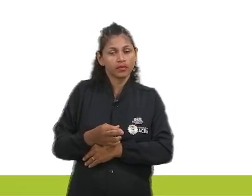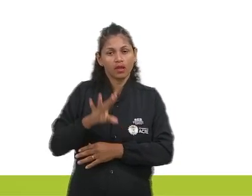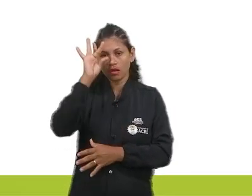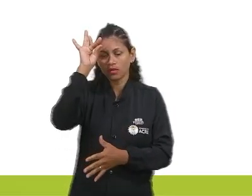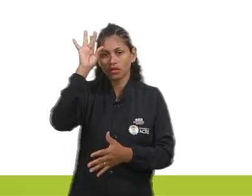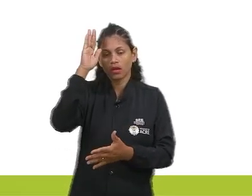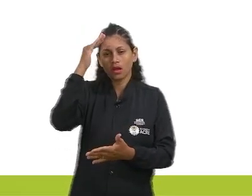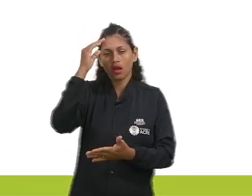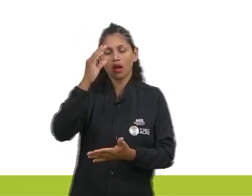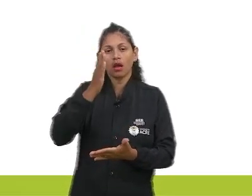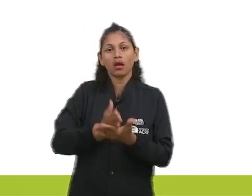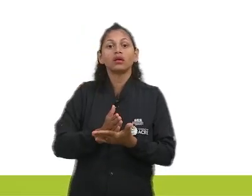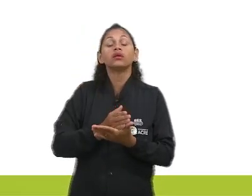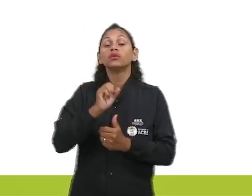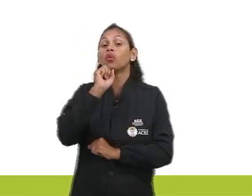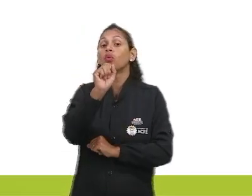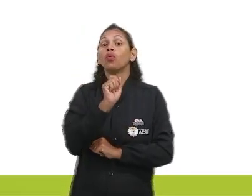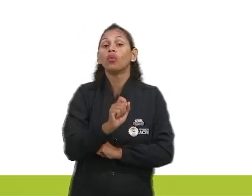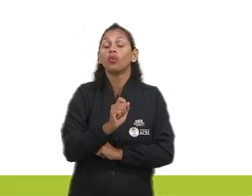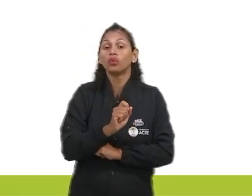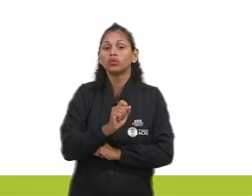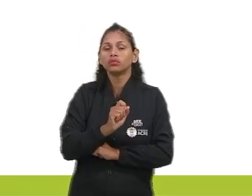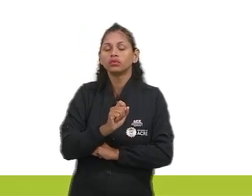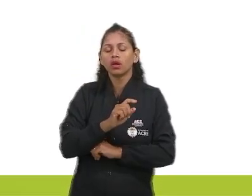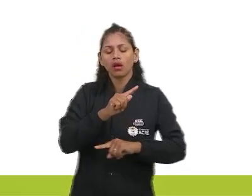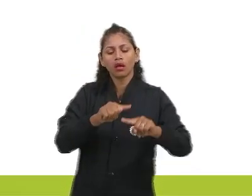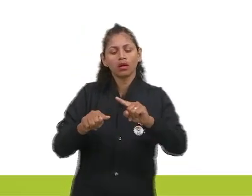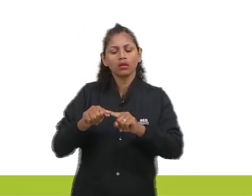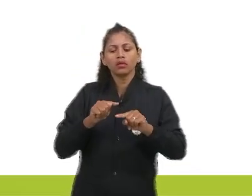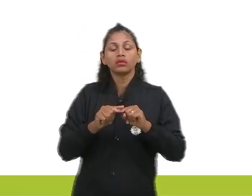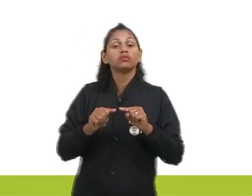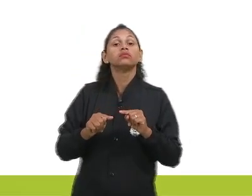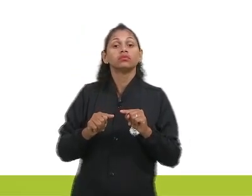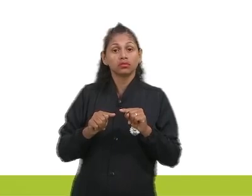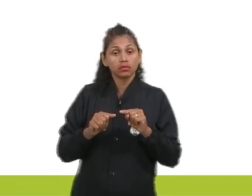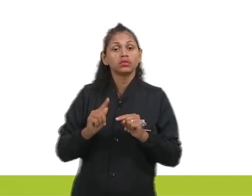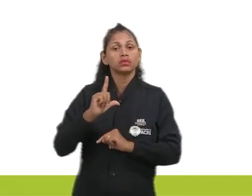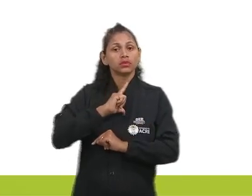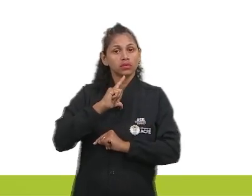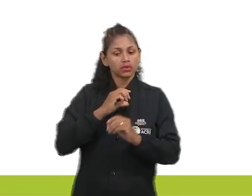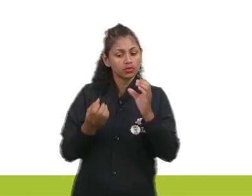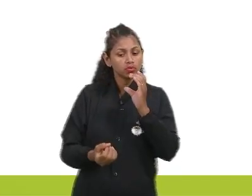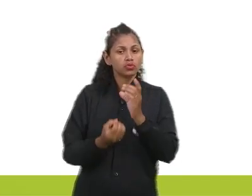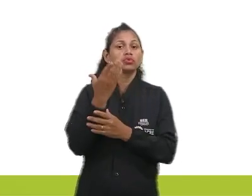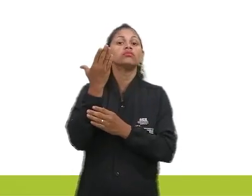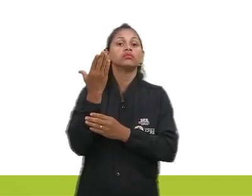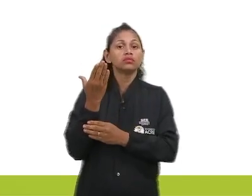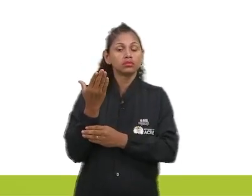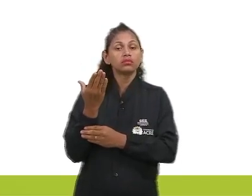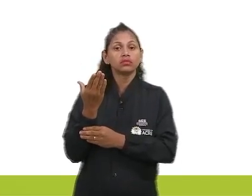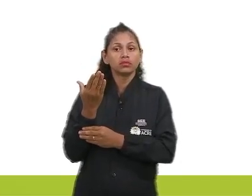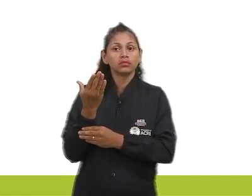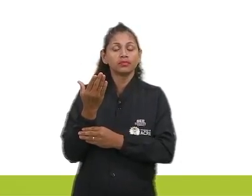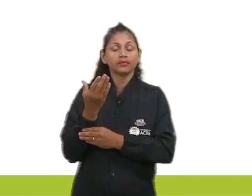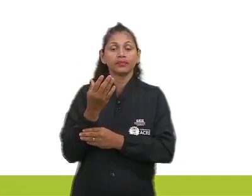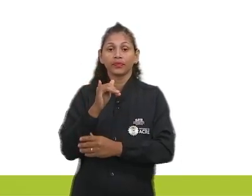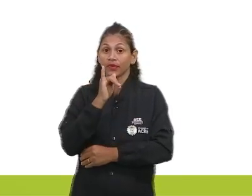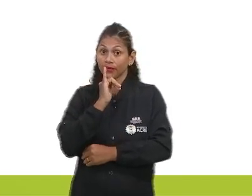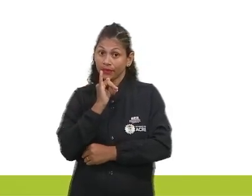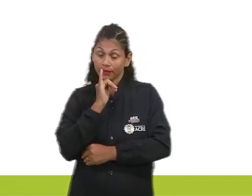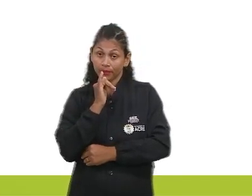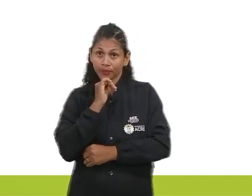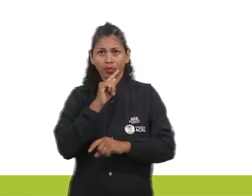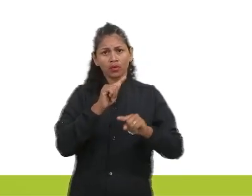acreditam que há uma razão para cada objeto ou fenômeno que exista. Por exemplo,